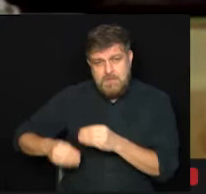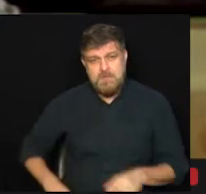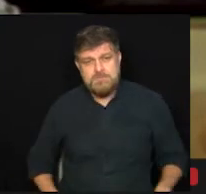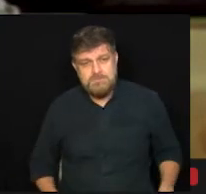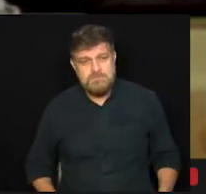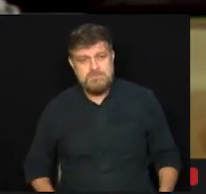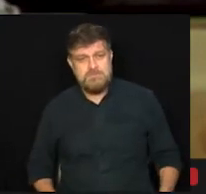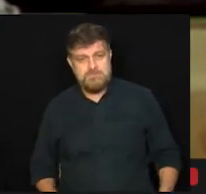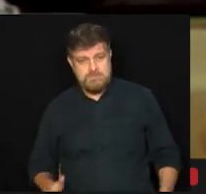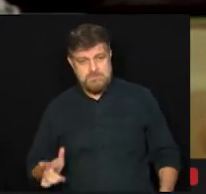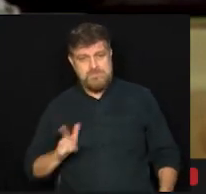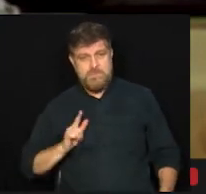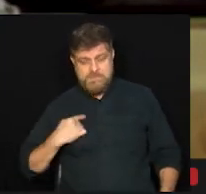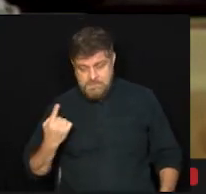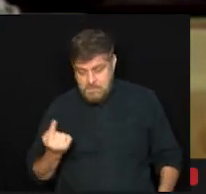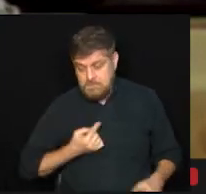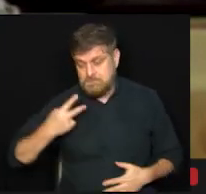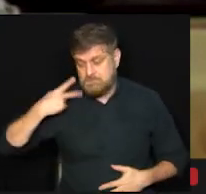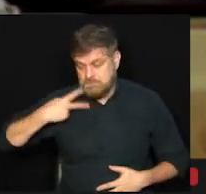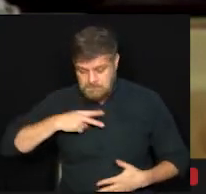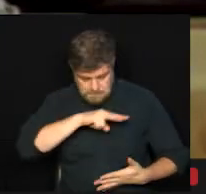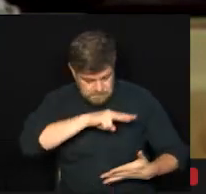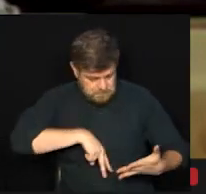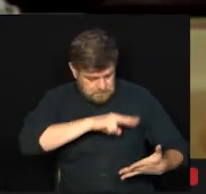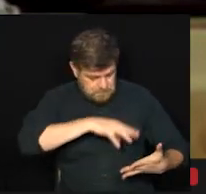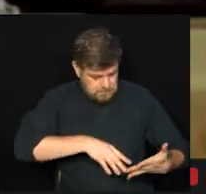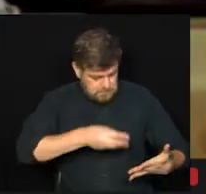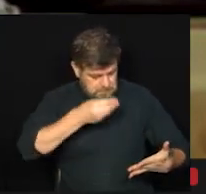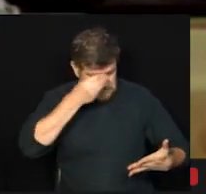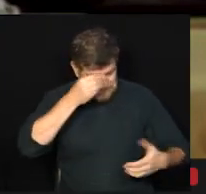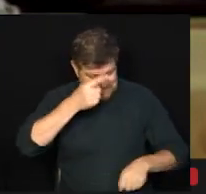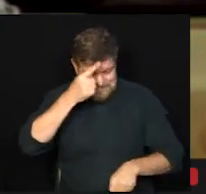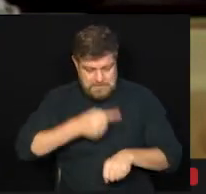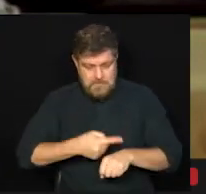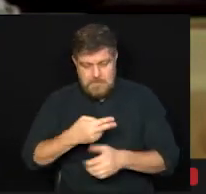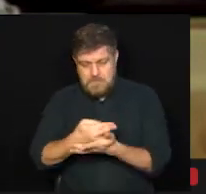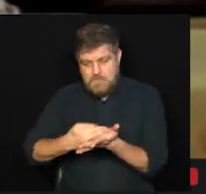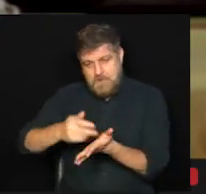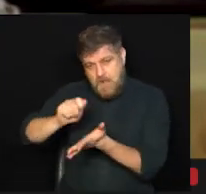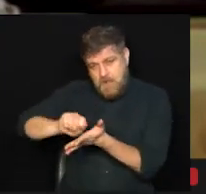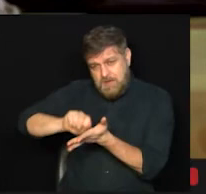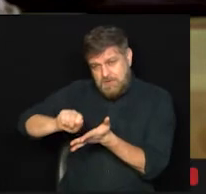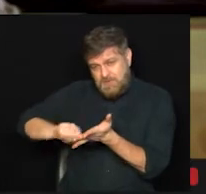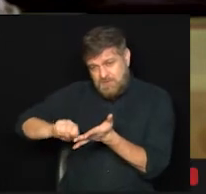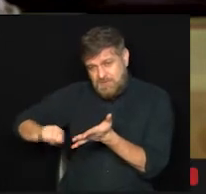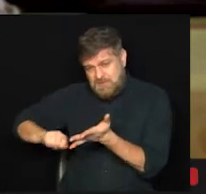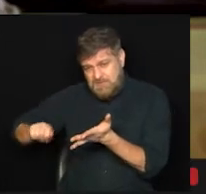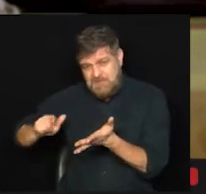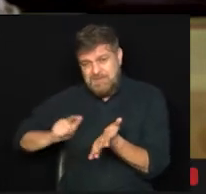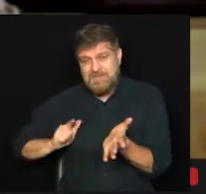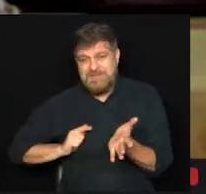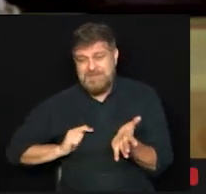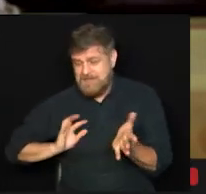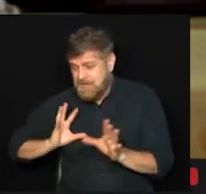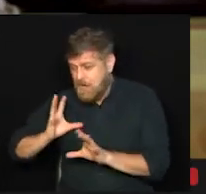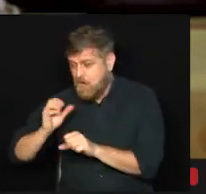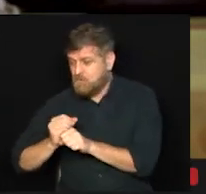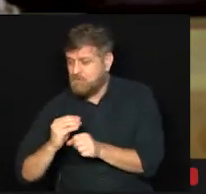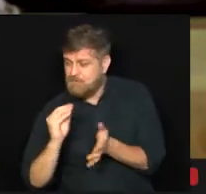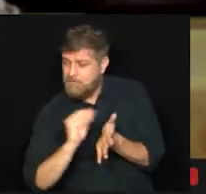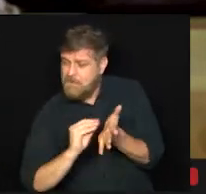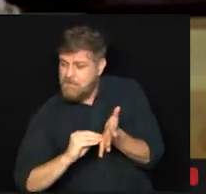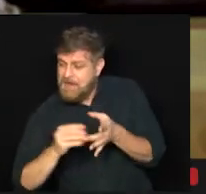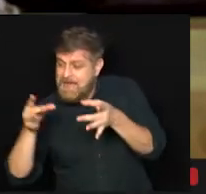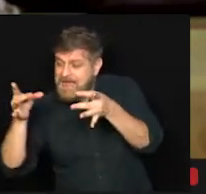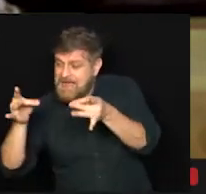que seja de fato passado para que no relatório a gente possa conter esses detalhes,